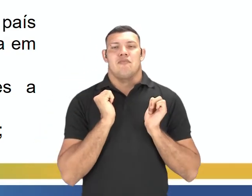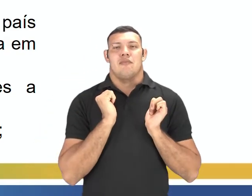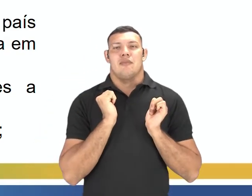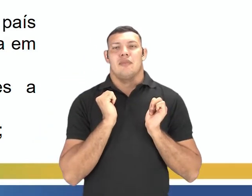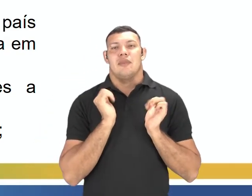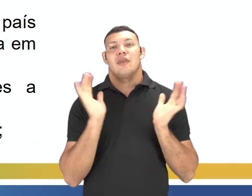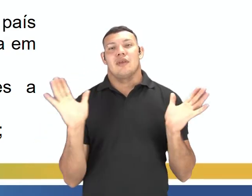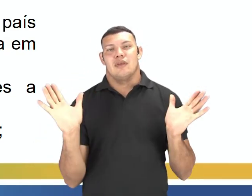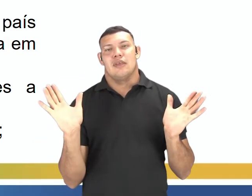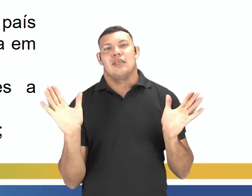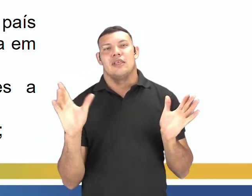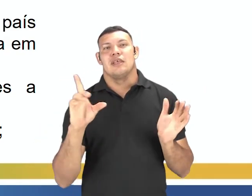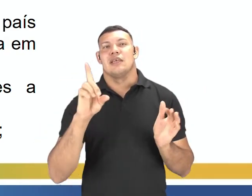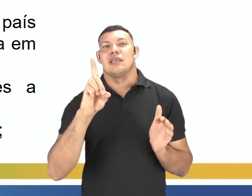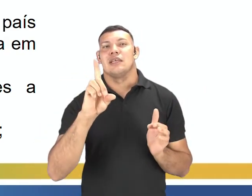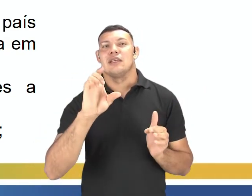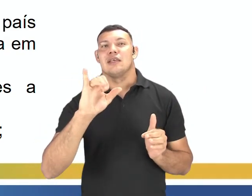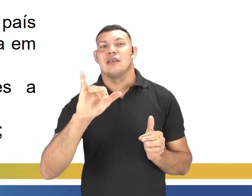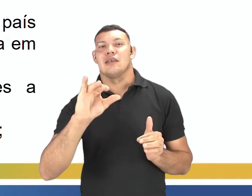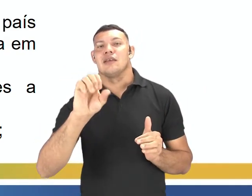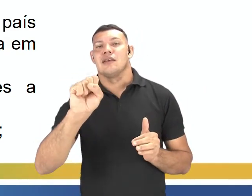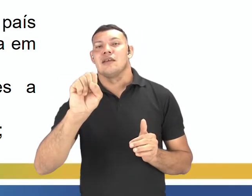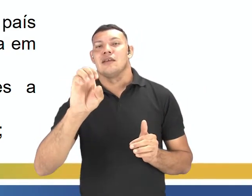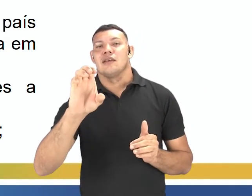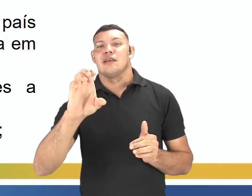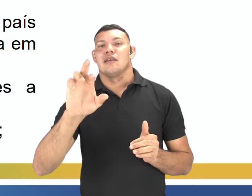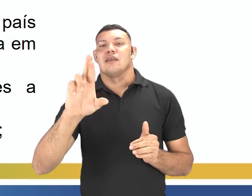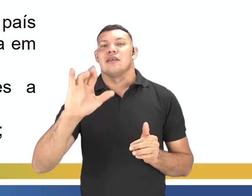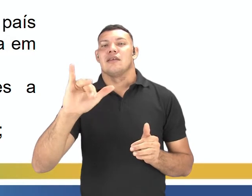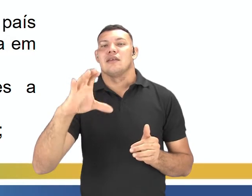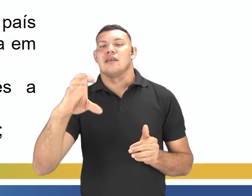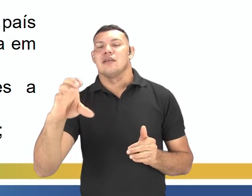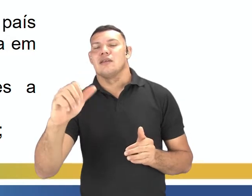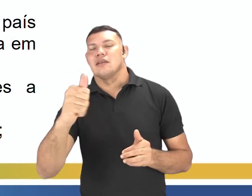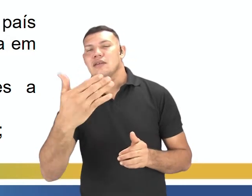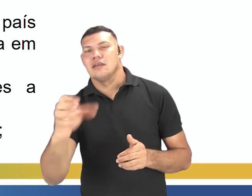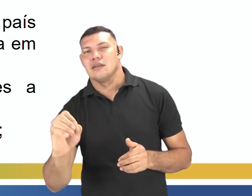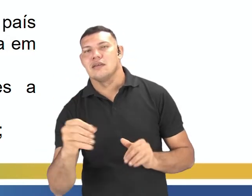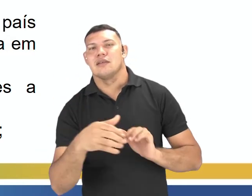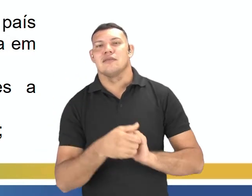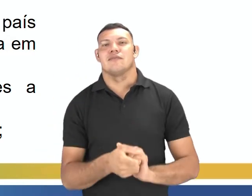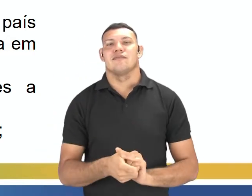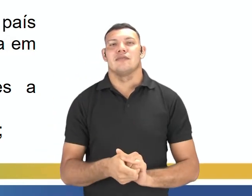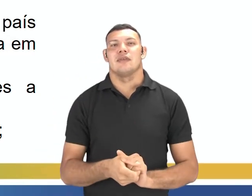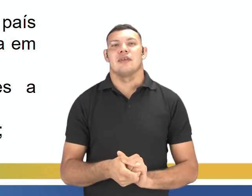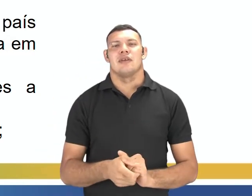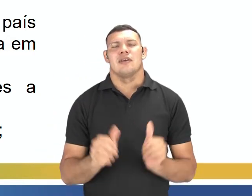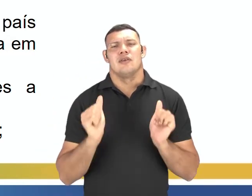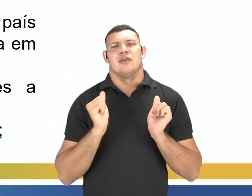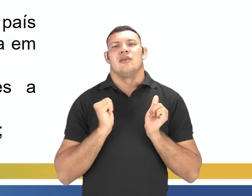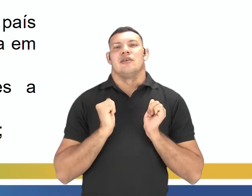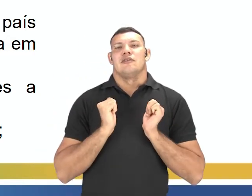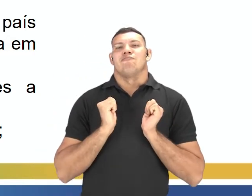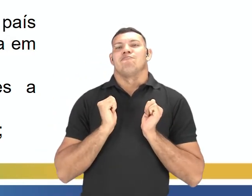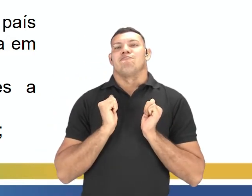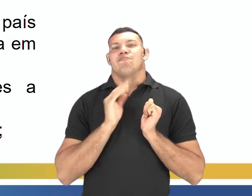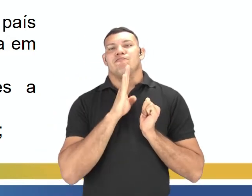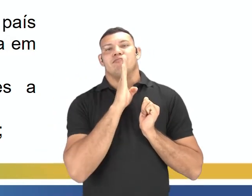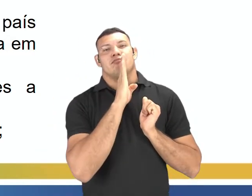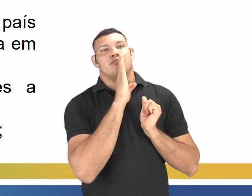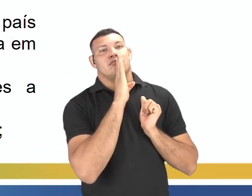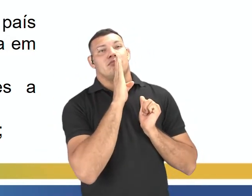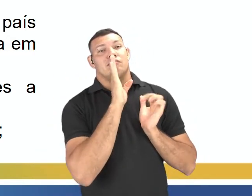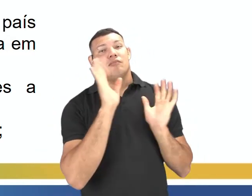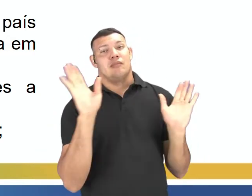estamos falando de descrição, pessoa mais reservada, mais fechada, e do ato de descrever um objeto ou